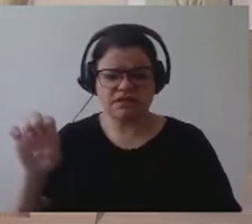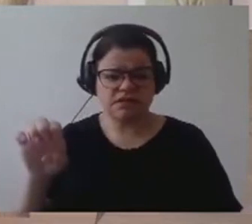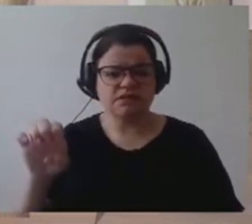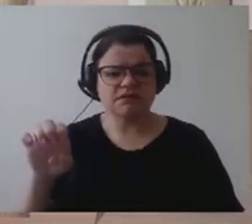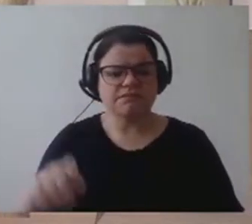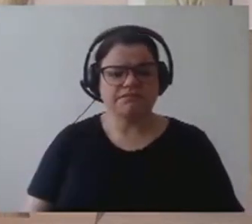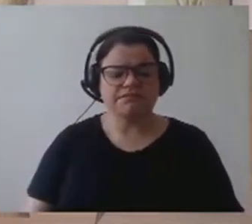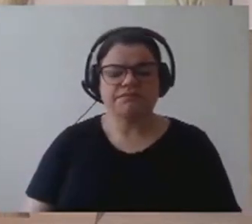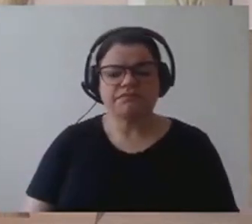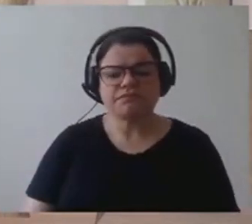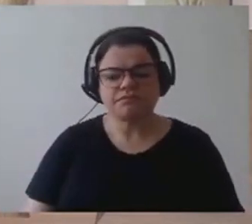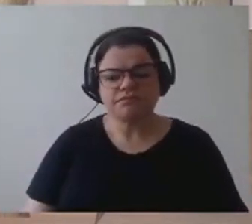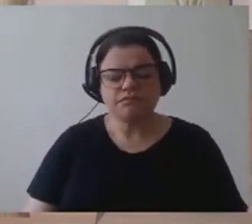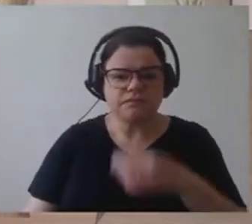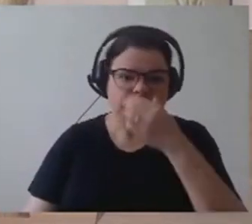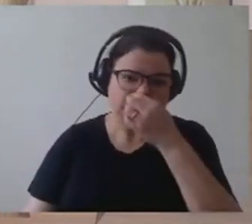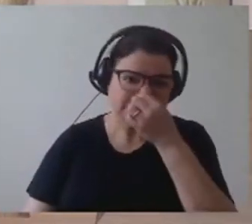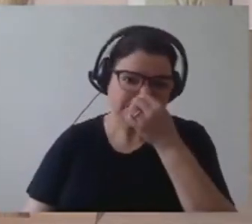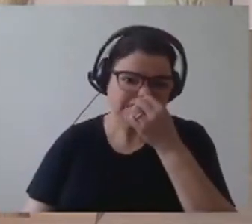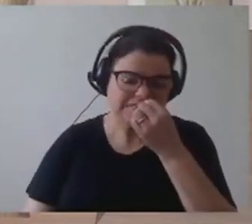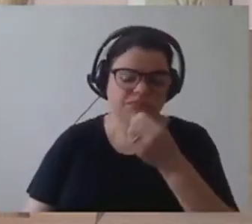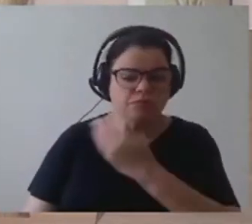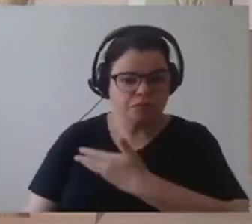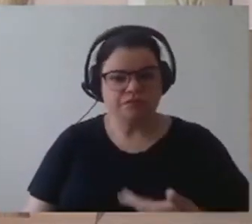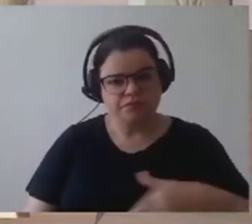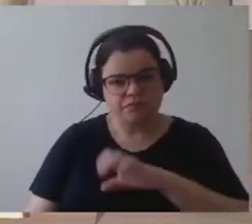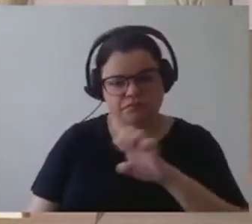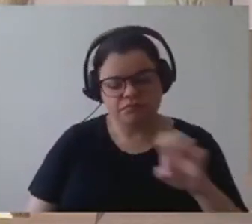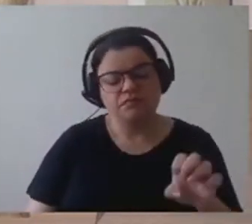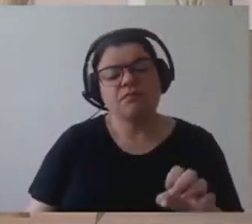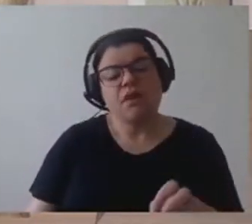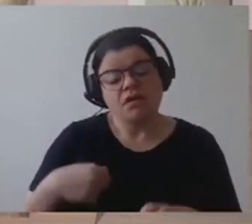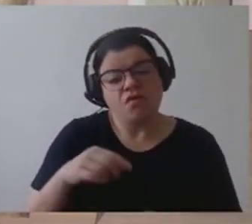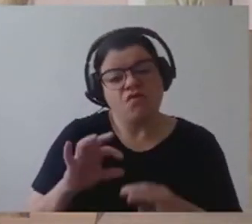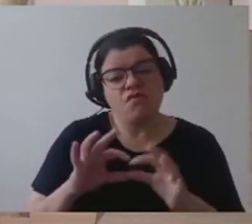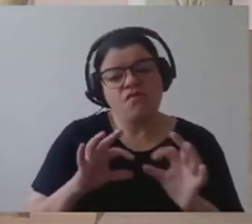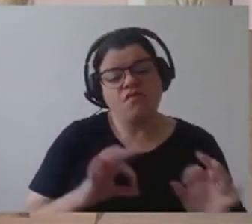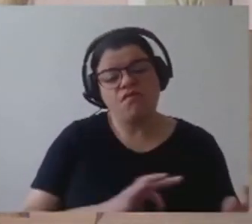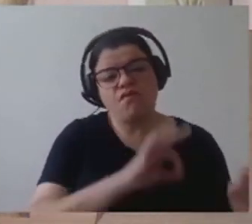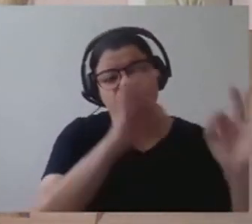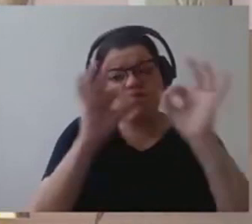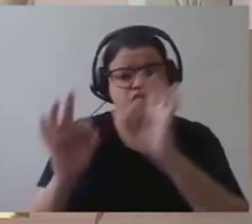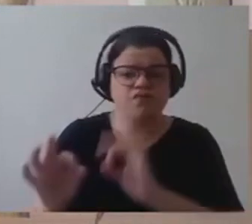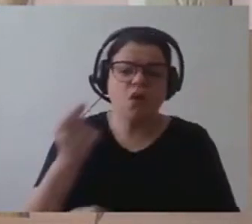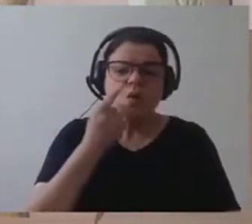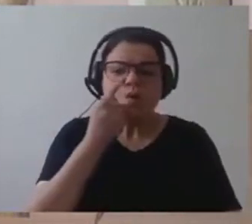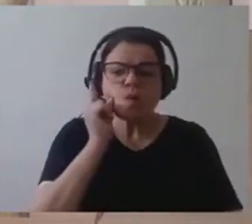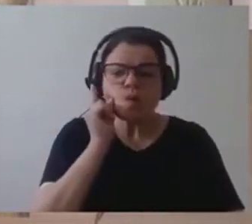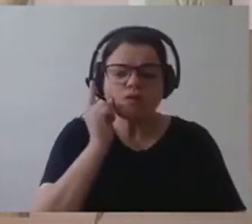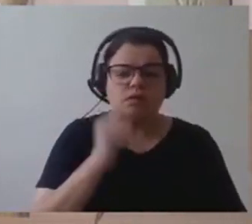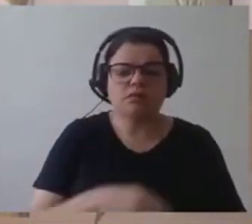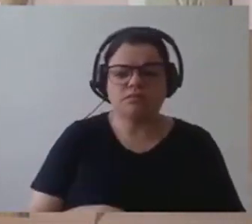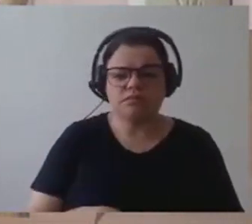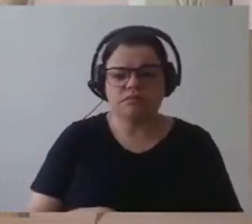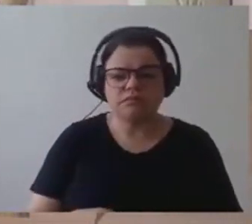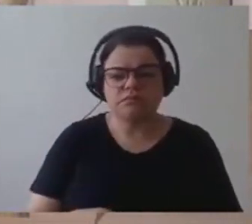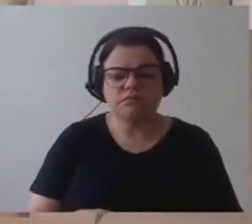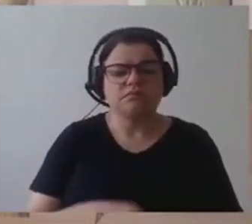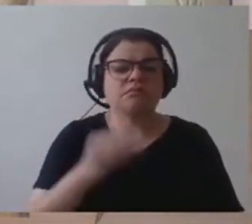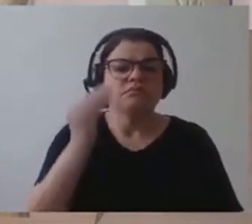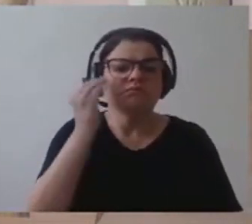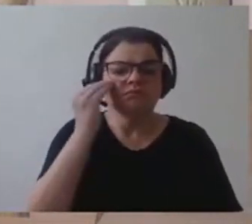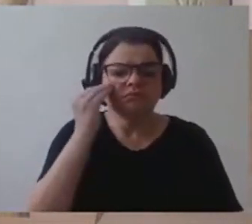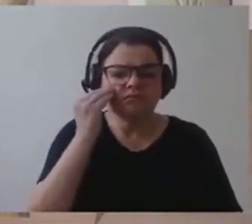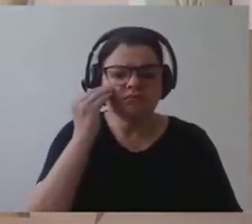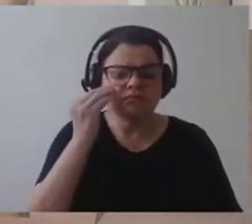e eu eu irei acompanhar hoje hoje ontem fui lá que pretendiam até me